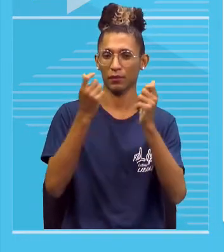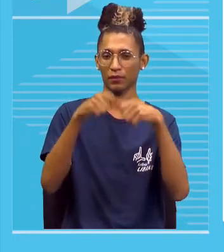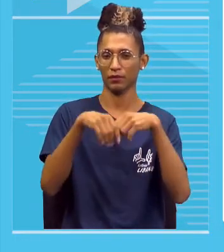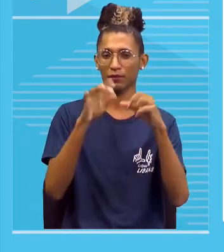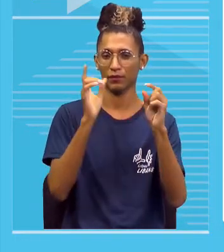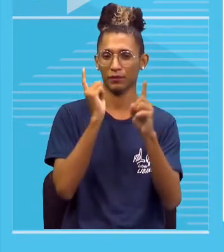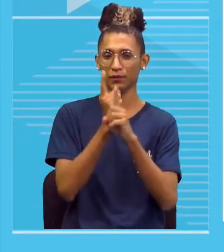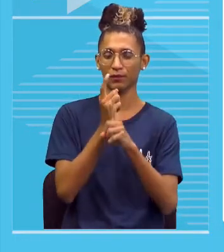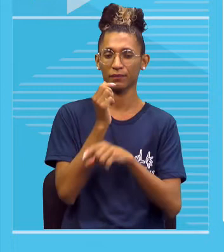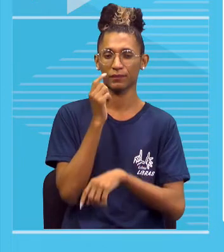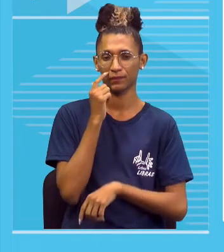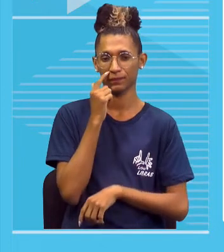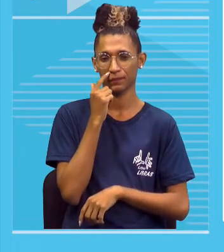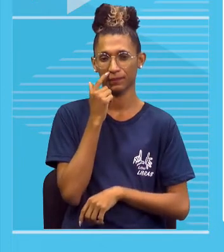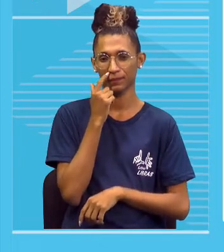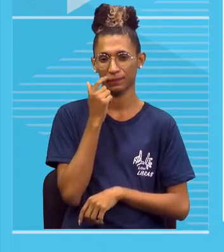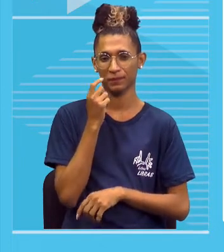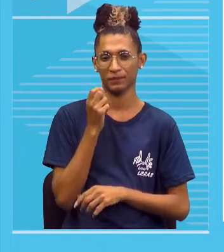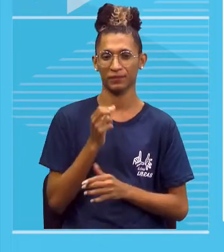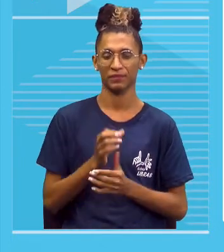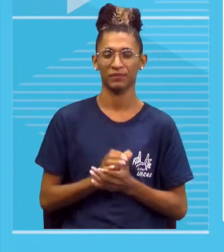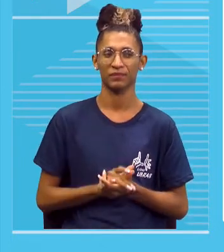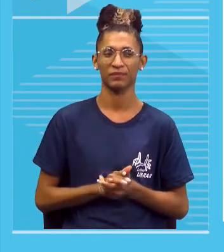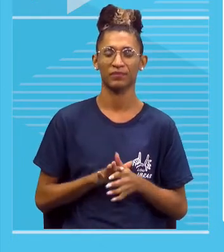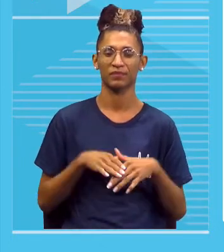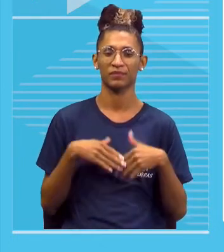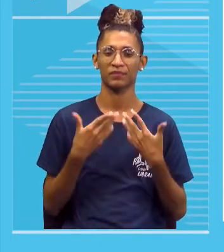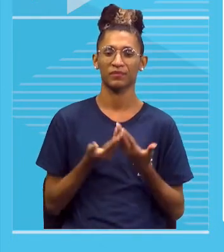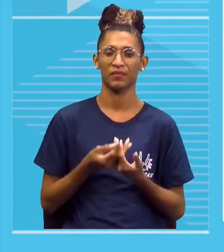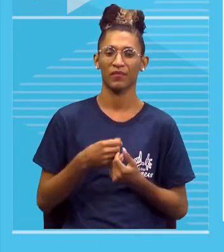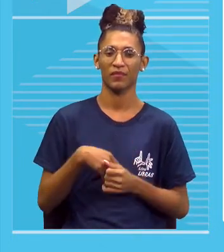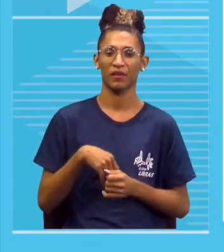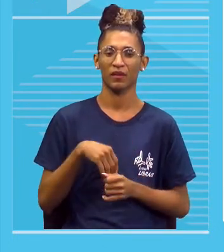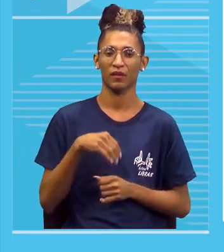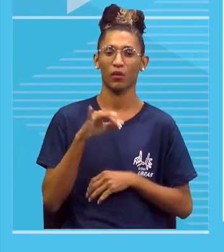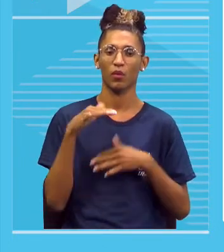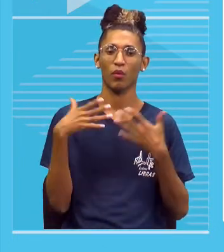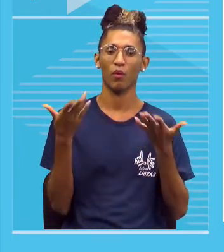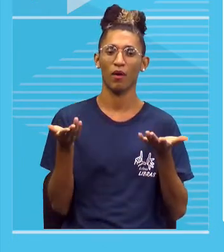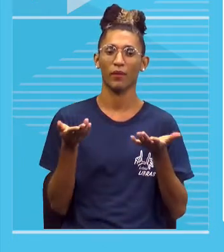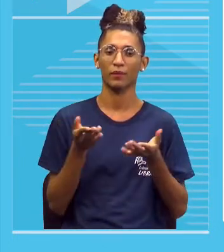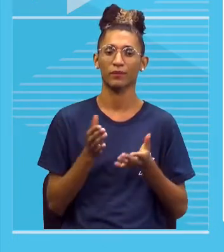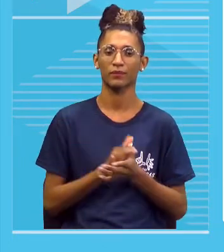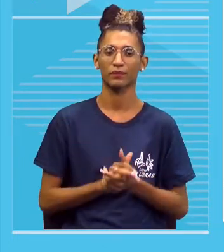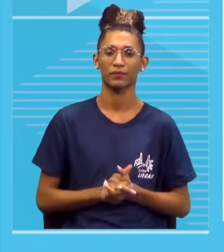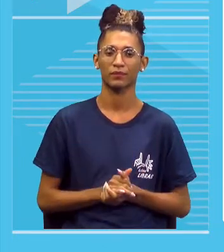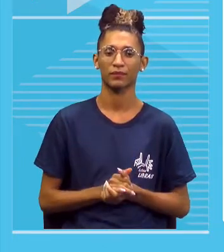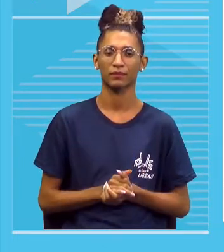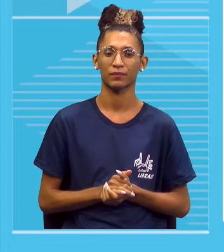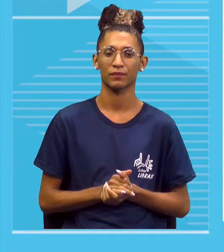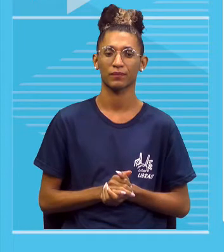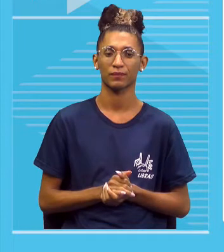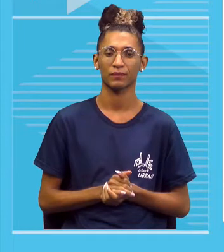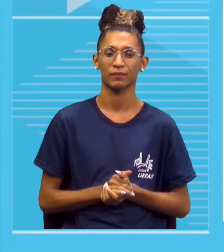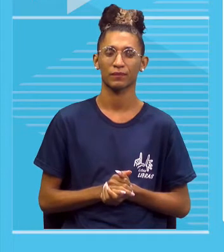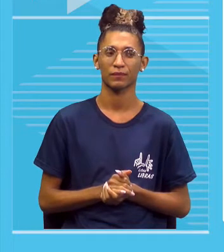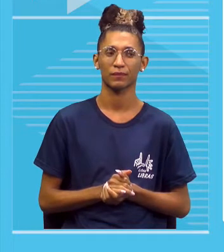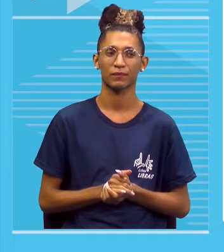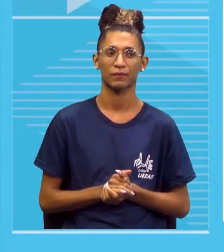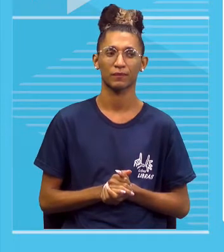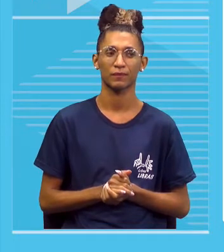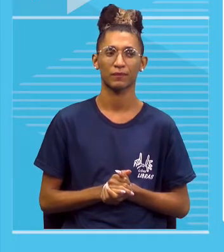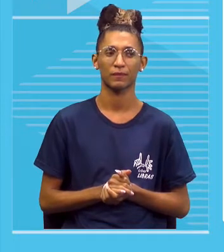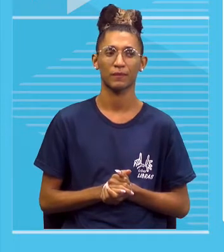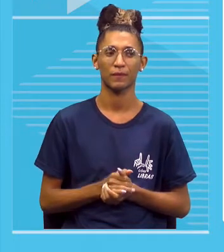Oi tá aqui está no terceiro quadrante quem é Então cadê o ciclo pronto pai chama aí olha